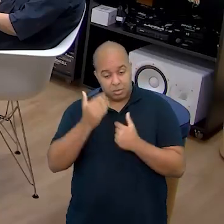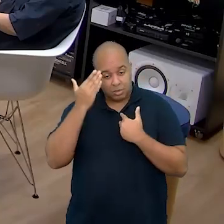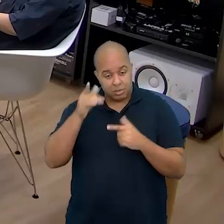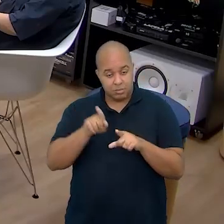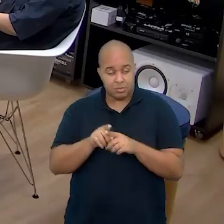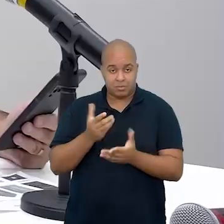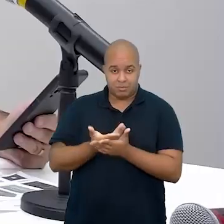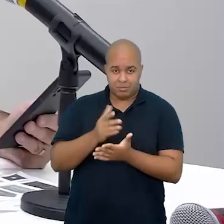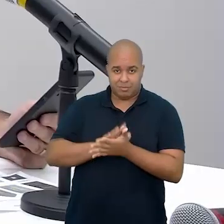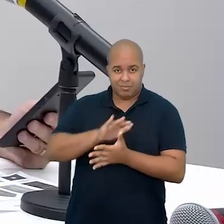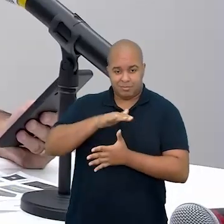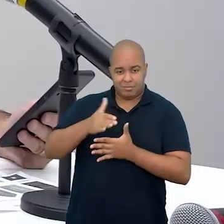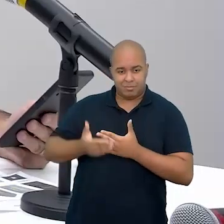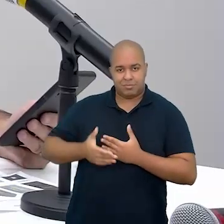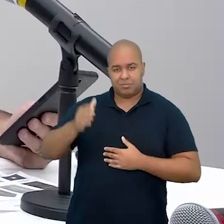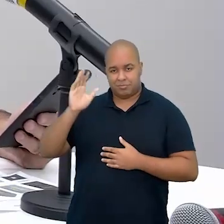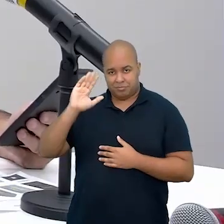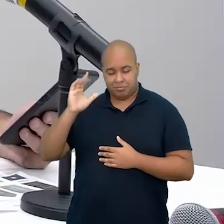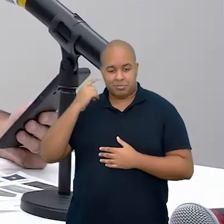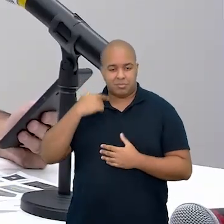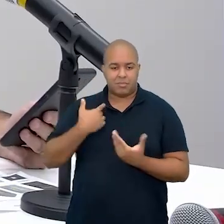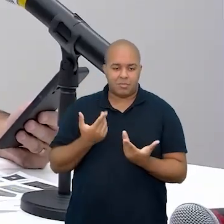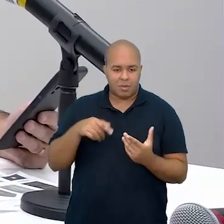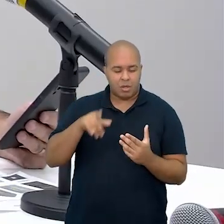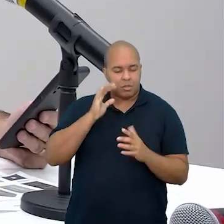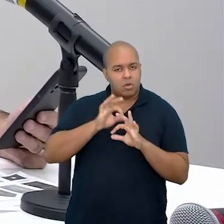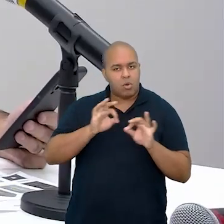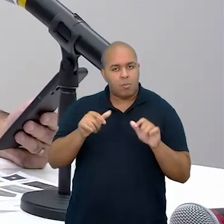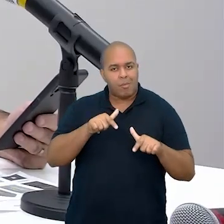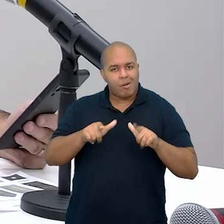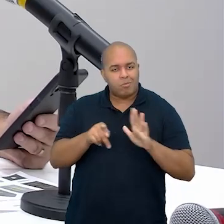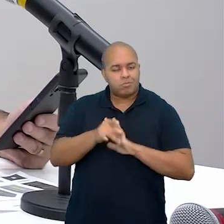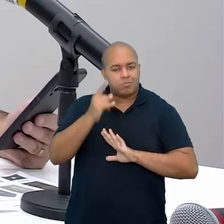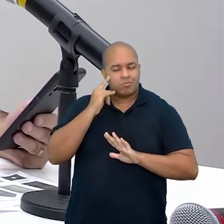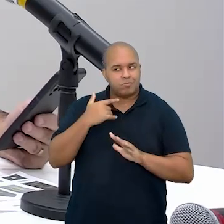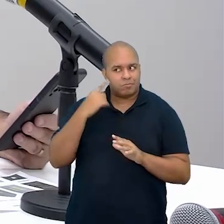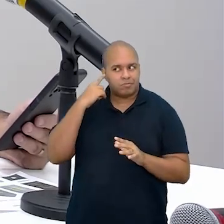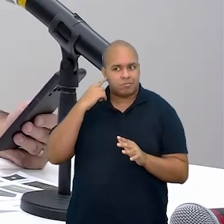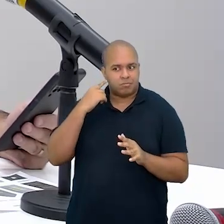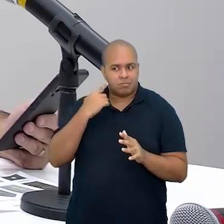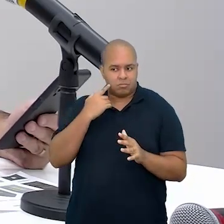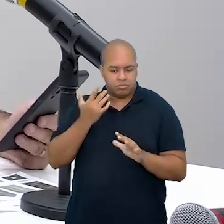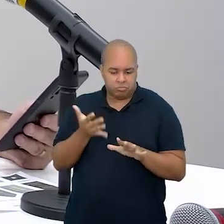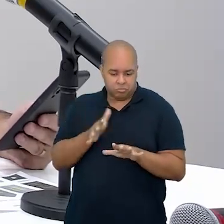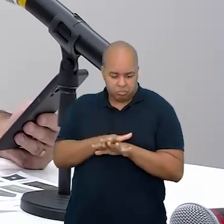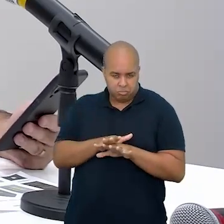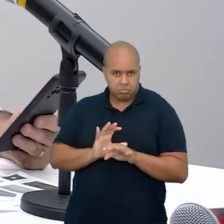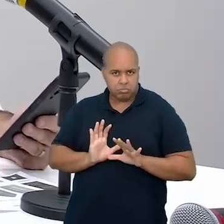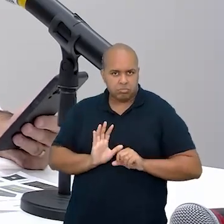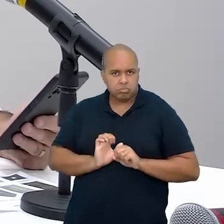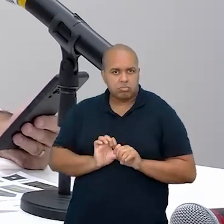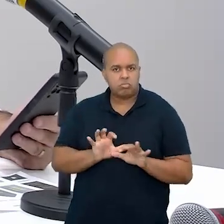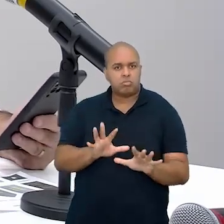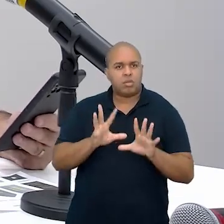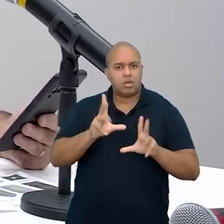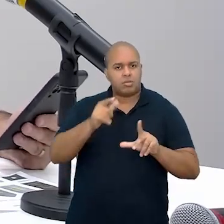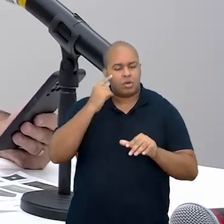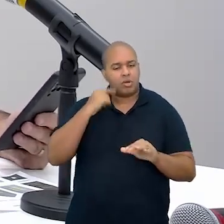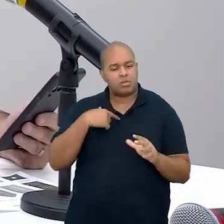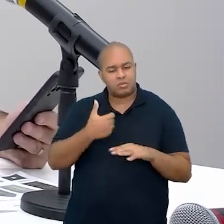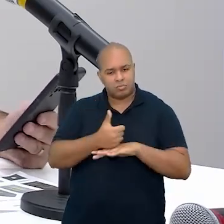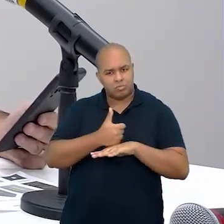Agradecendo aos intérpretes de Libras com esse excepcional trabalho, né? Fazendo a nossa TPC chegar a